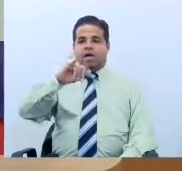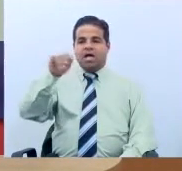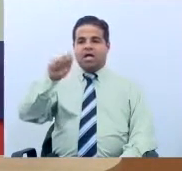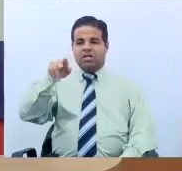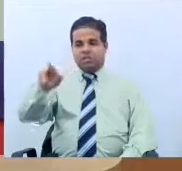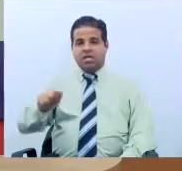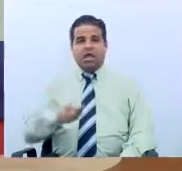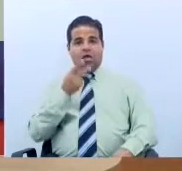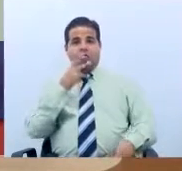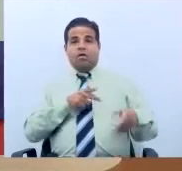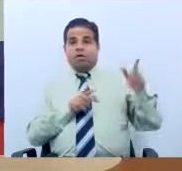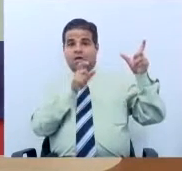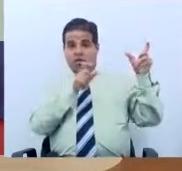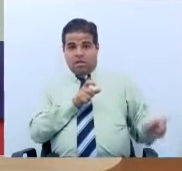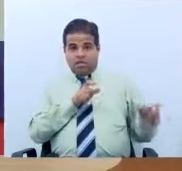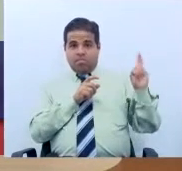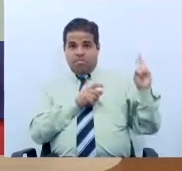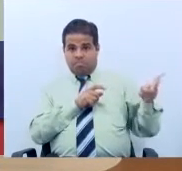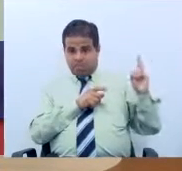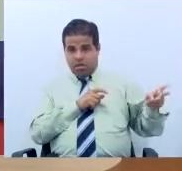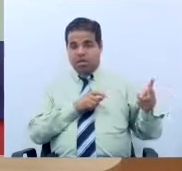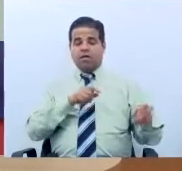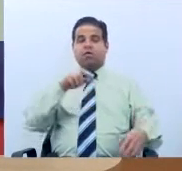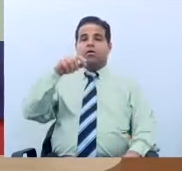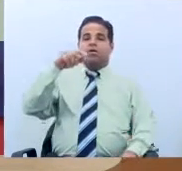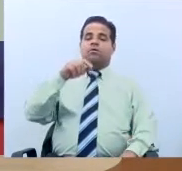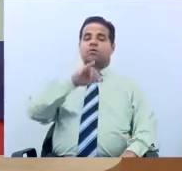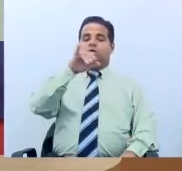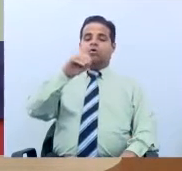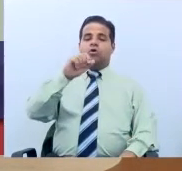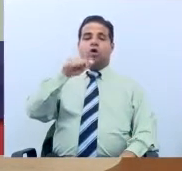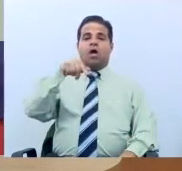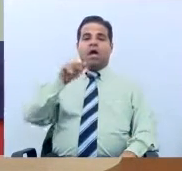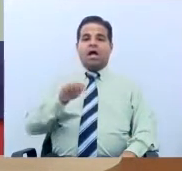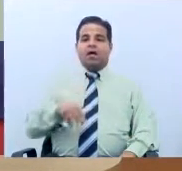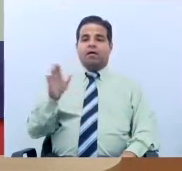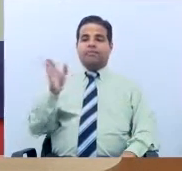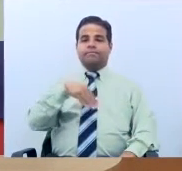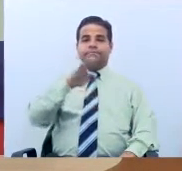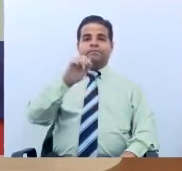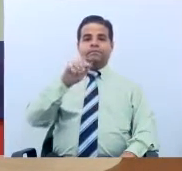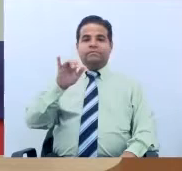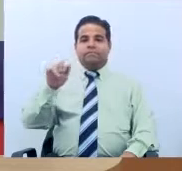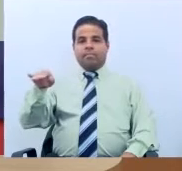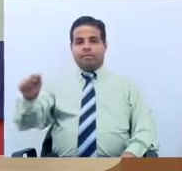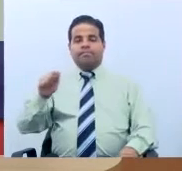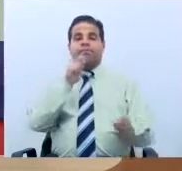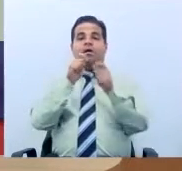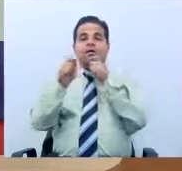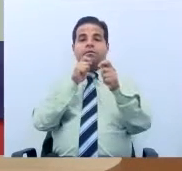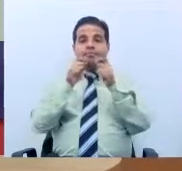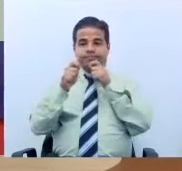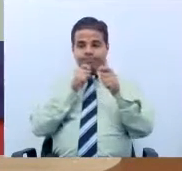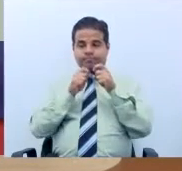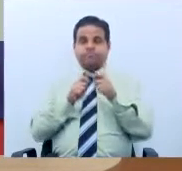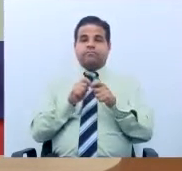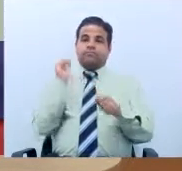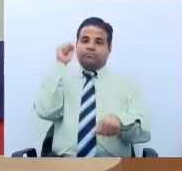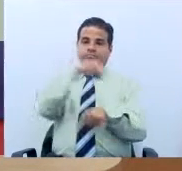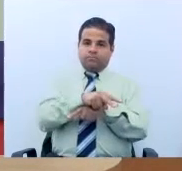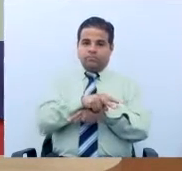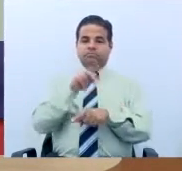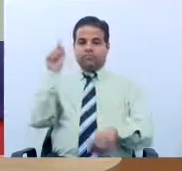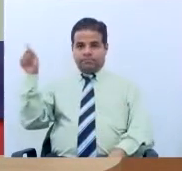mesmo ministro, Joaquim Barbosa, coloca que a entrevista do recém-empossado presidente